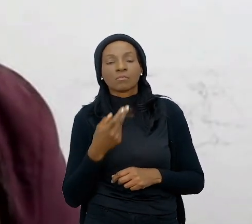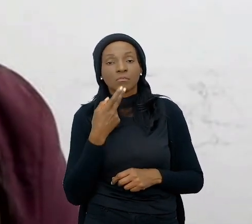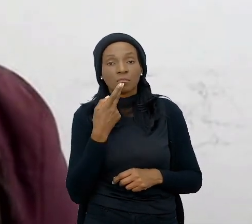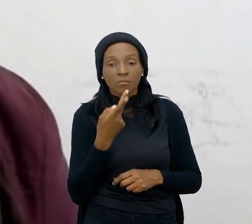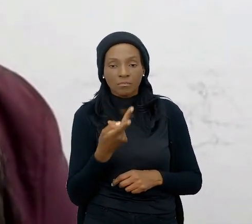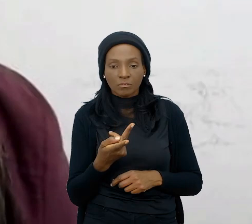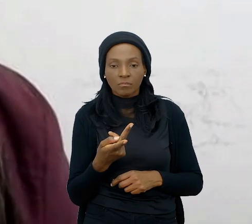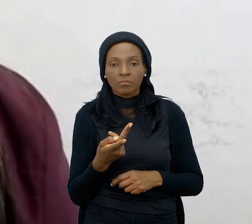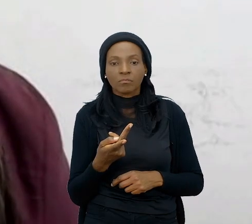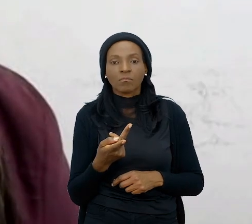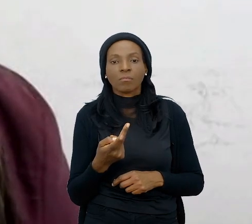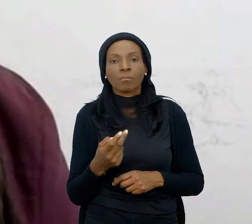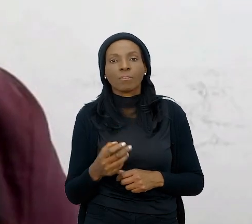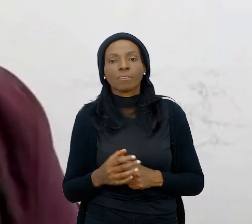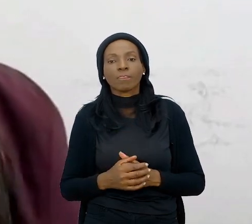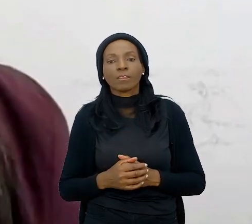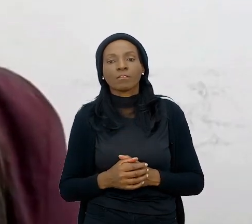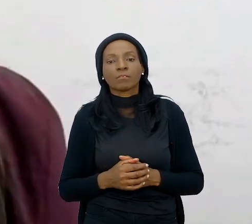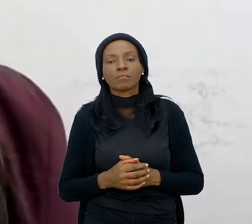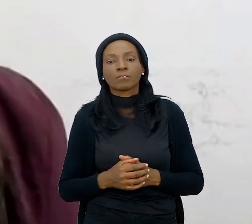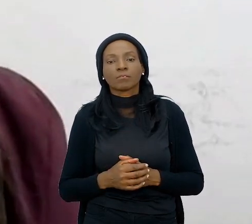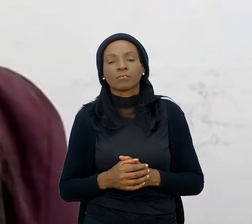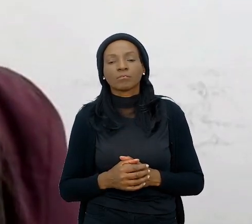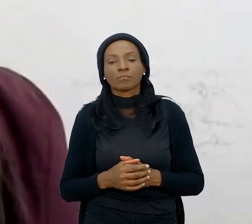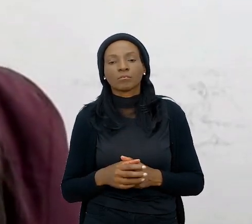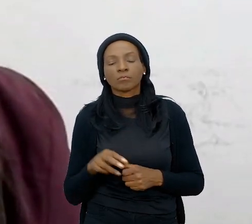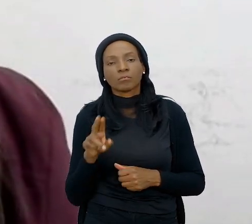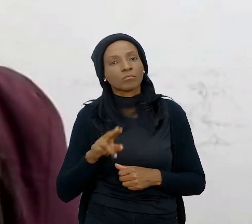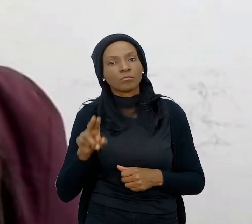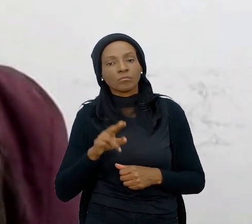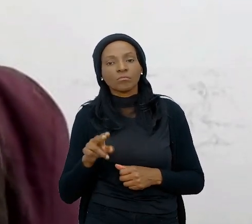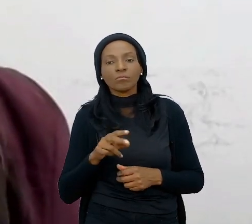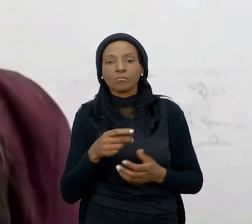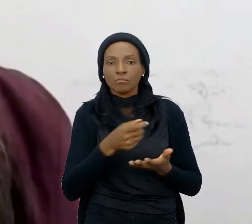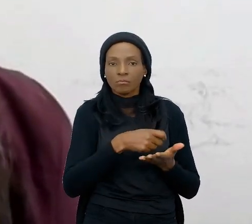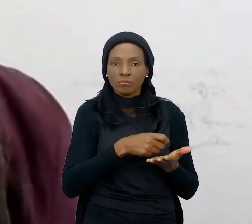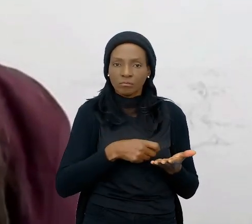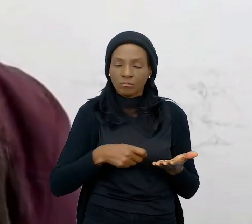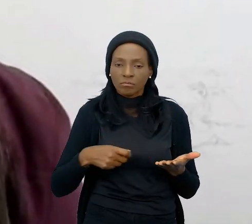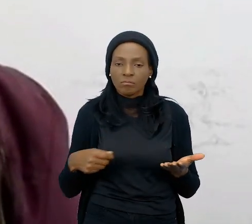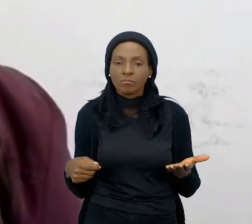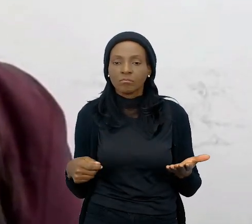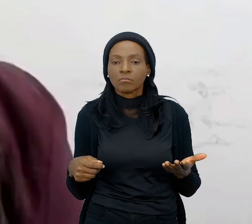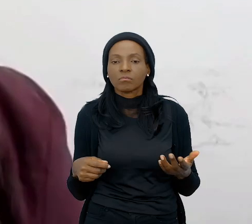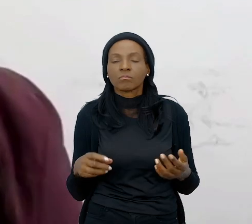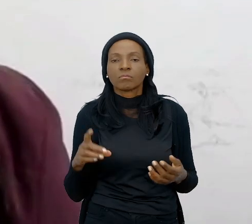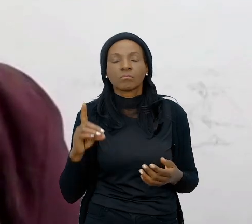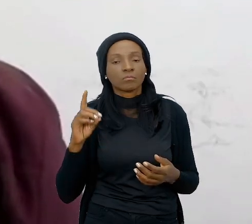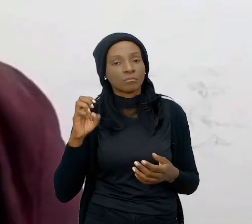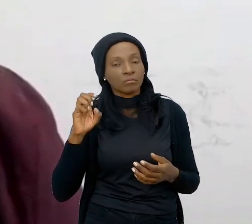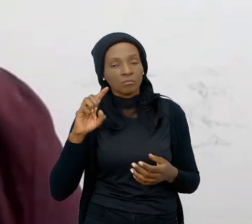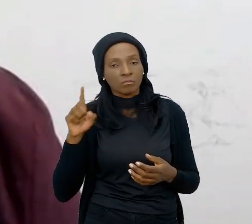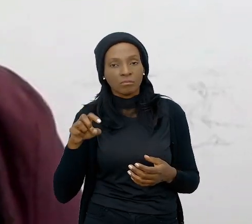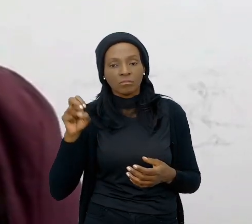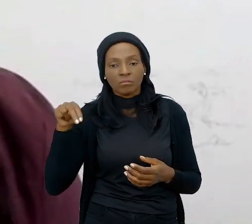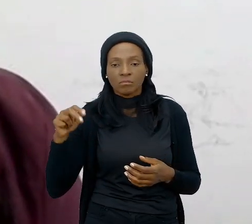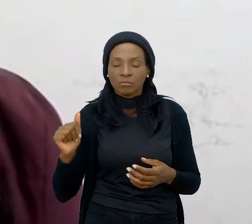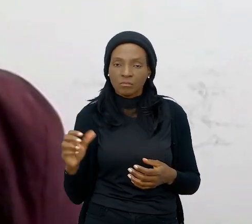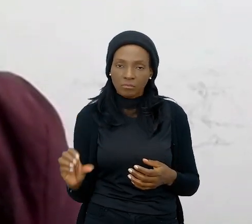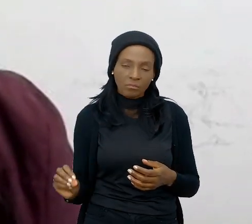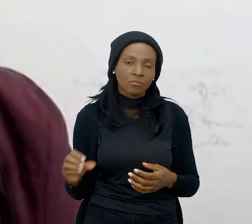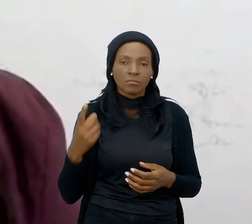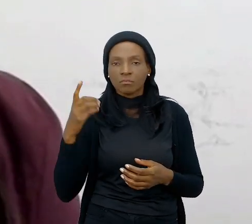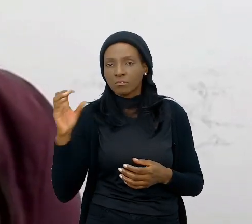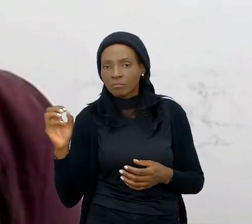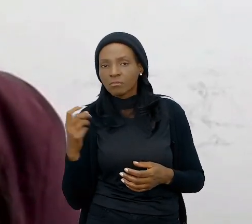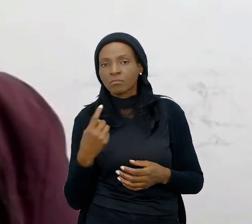pronunciar, né? Elas vão se apropriar aí primeiro da escrita das dezenas, das centenas e das unidades